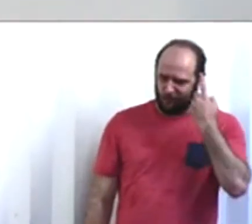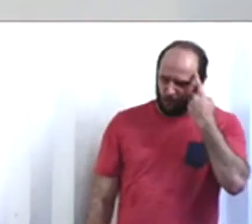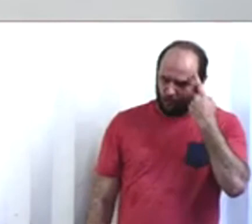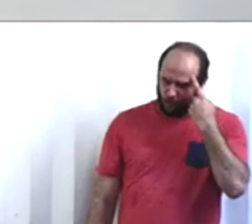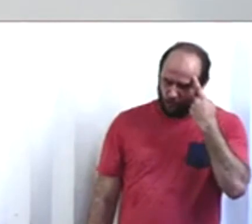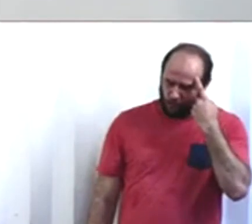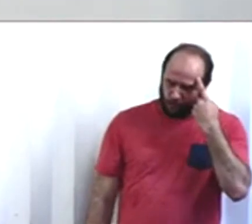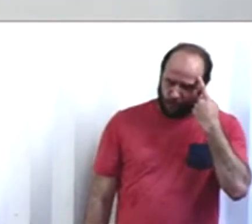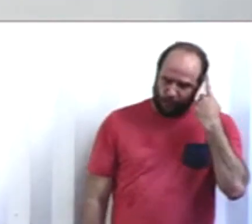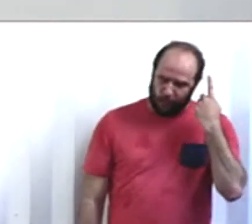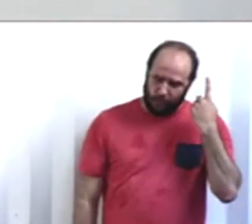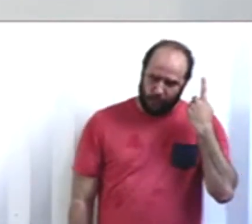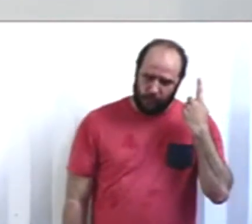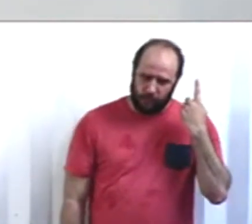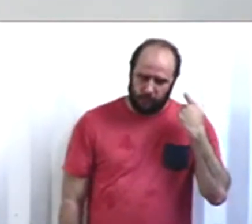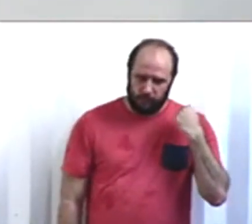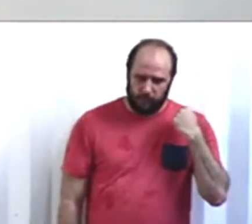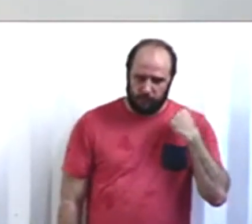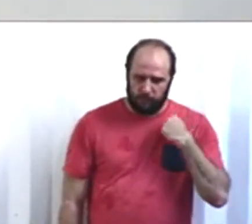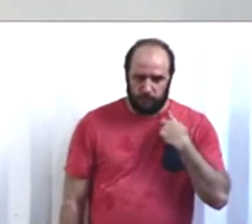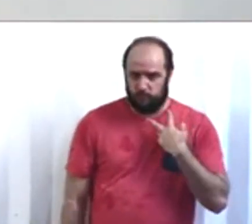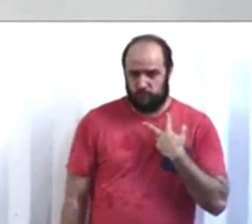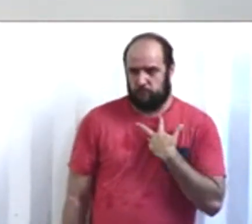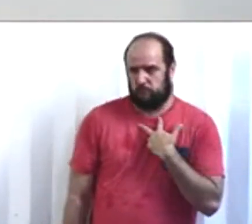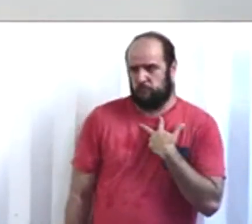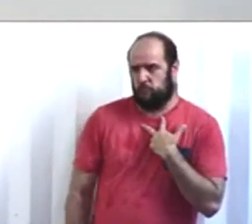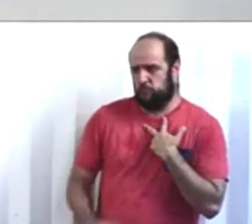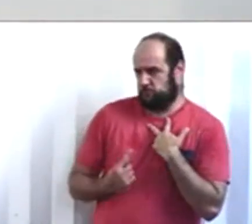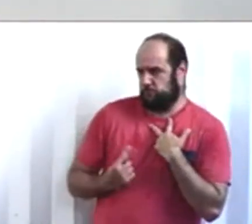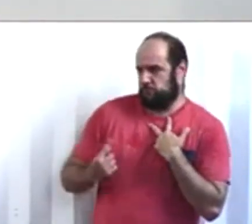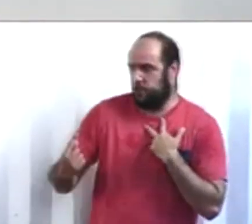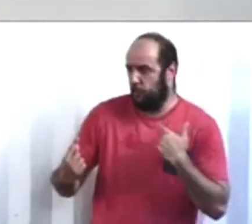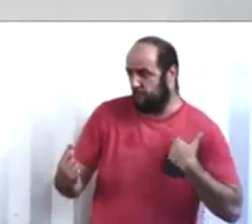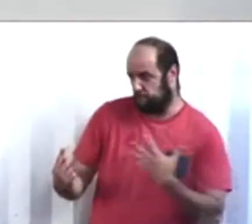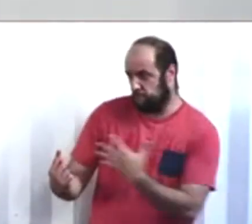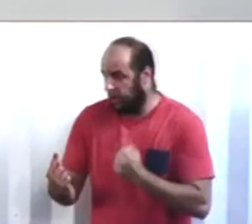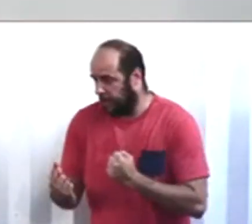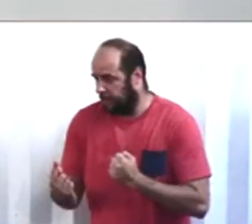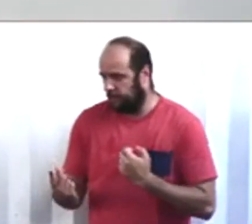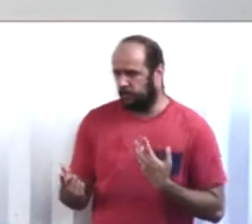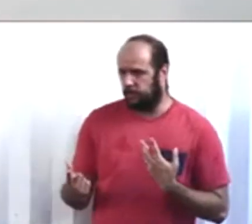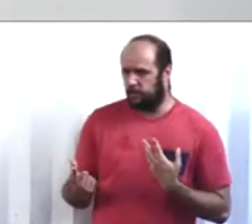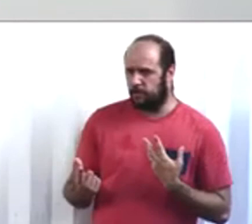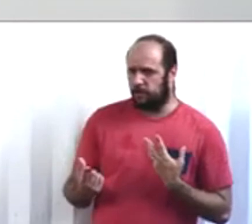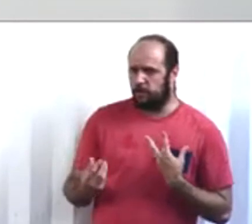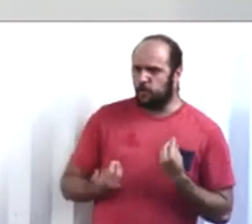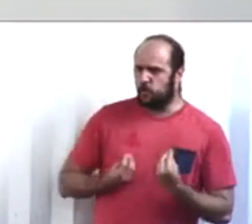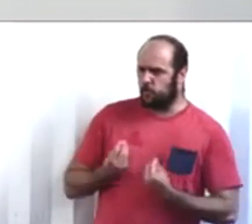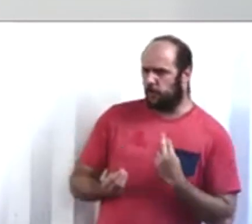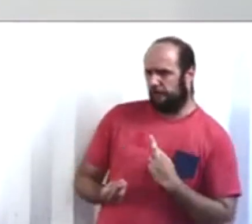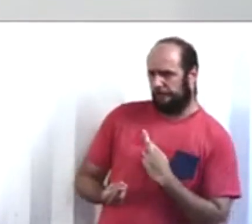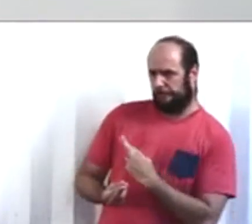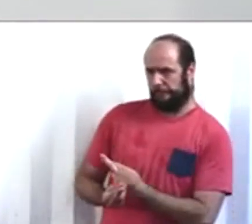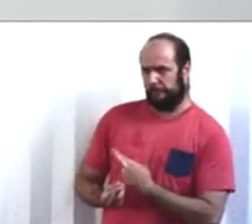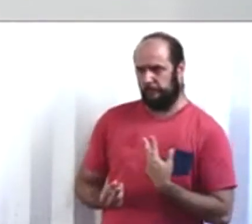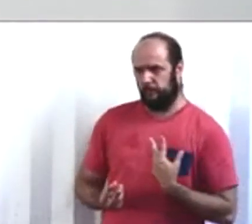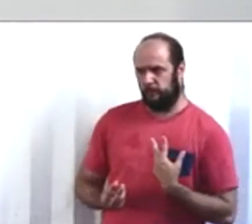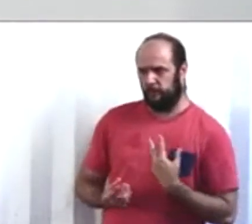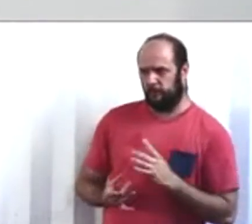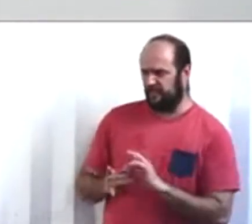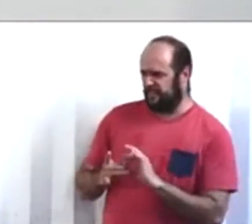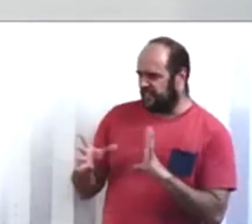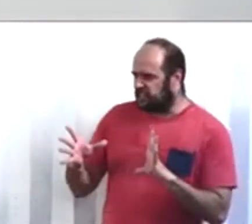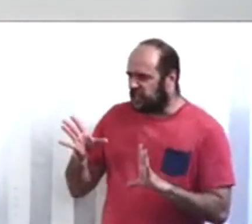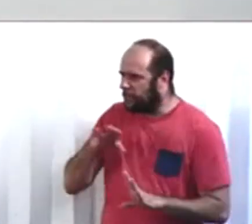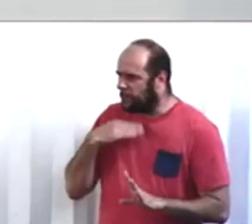deles, eles diriam: não dá para deixar a ovelha morrer, mas então como fazer neste dia? Deixa a ovelha